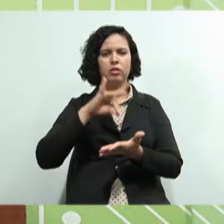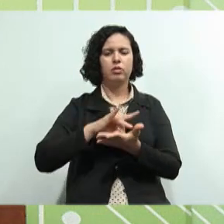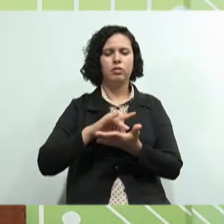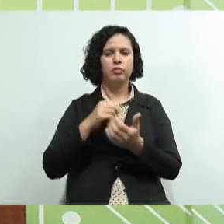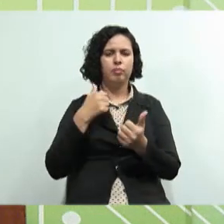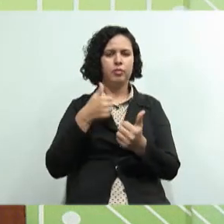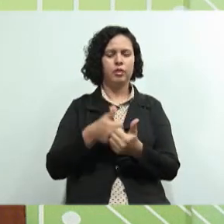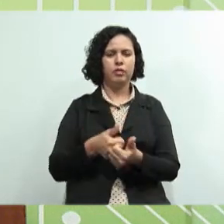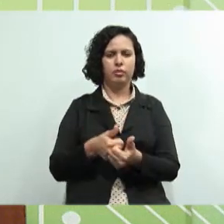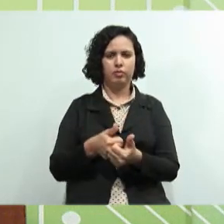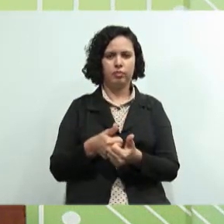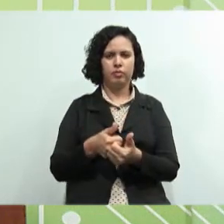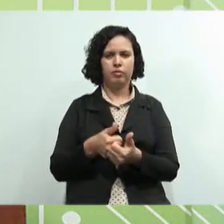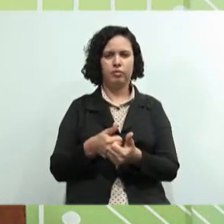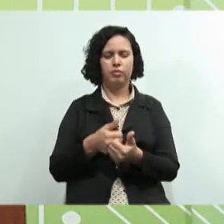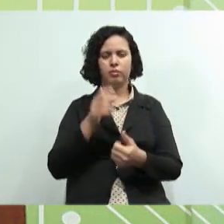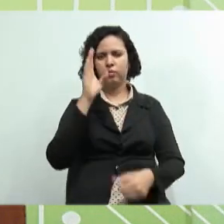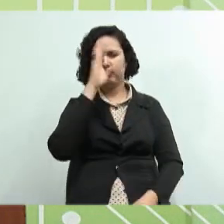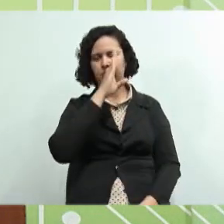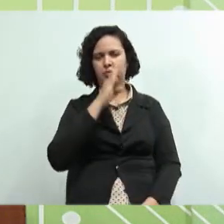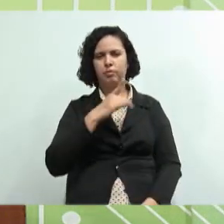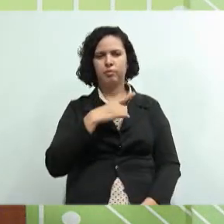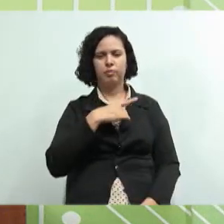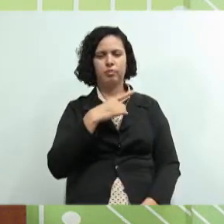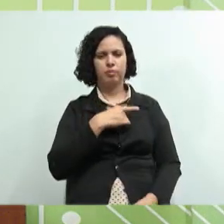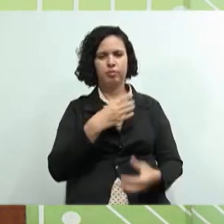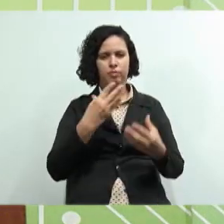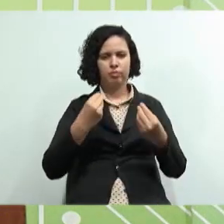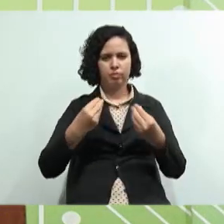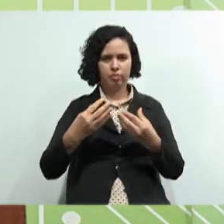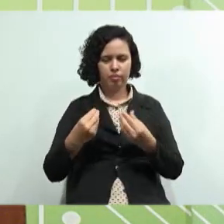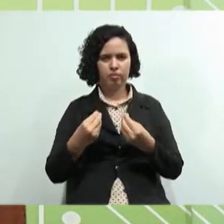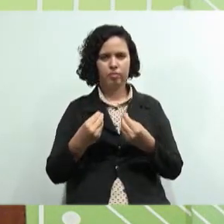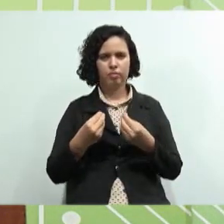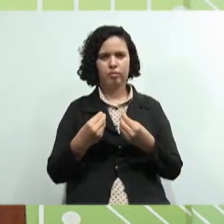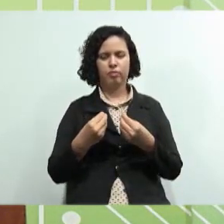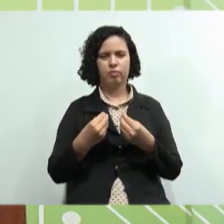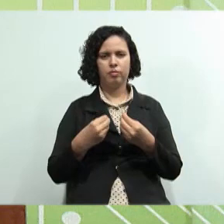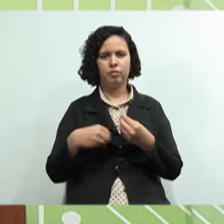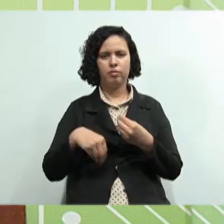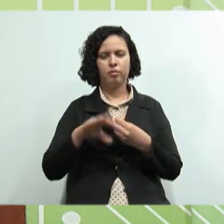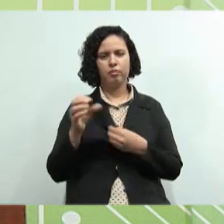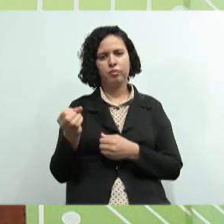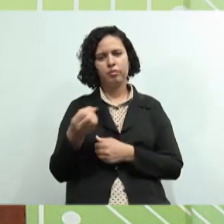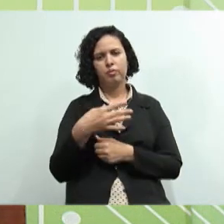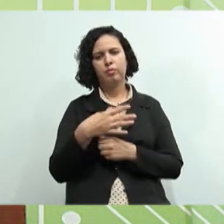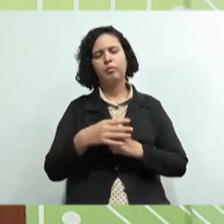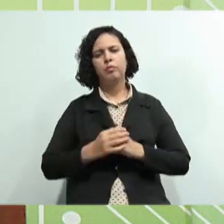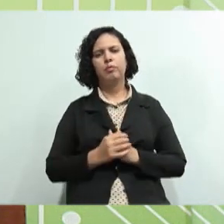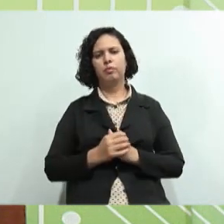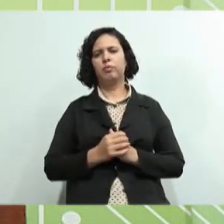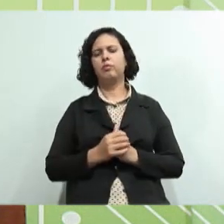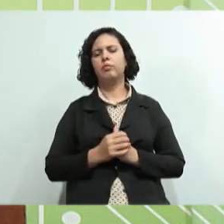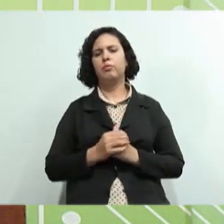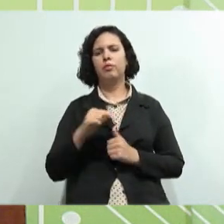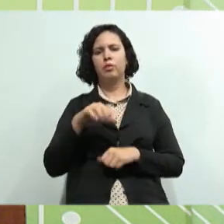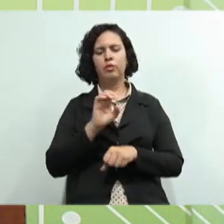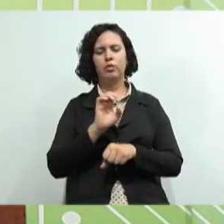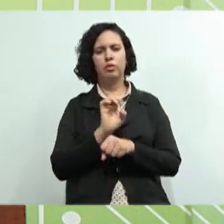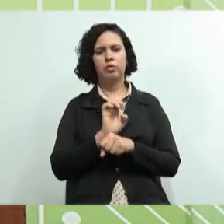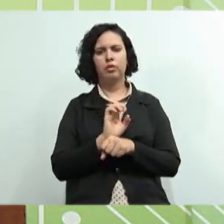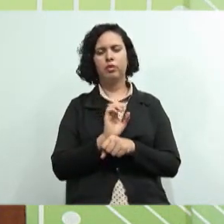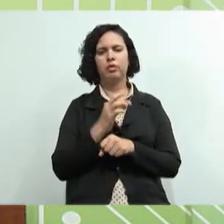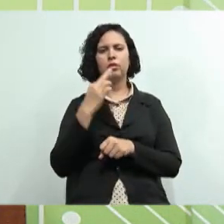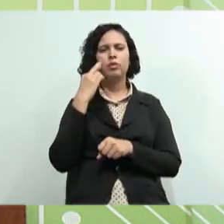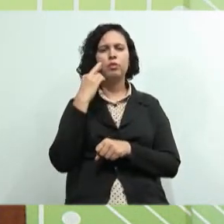da gente. O Brasil tem muitos potenciais para o surgimento de muitas novas cooperativas. Quando você pensa no estado de Rondônia, Rondônia tem